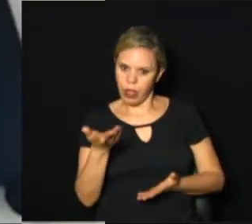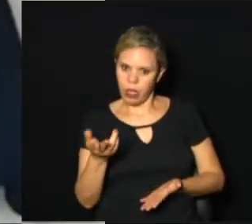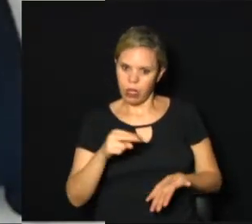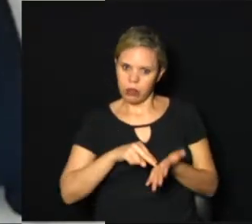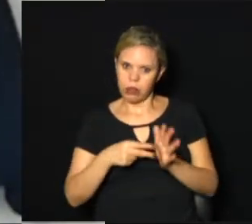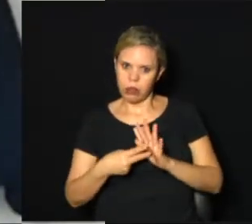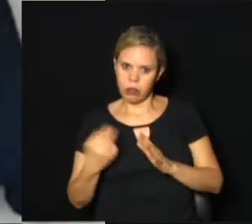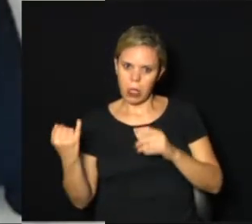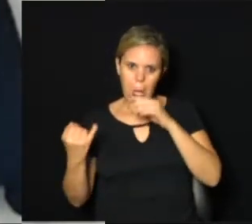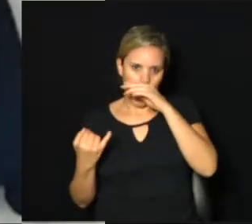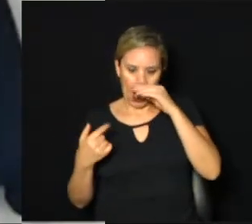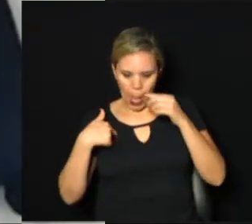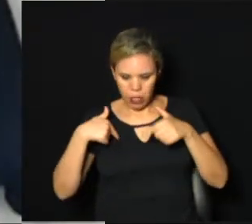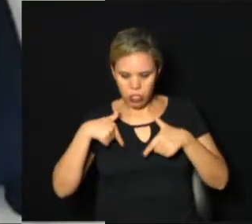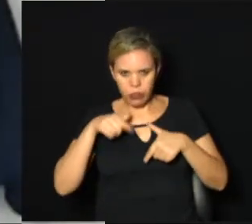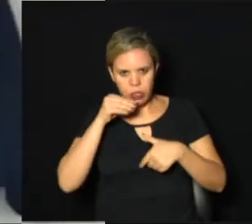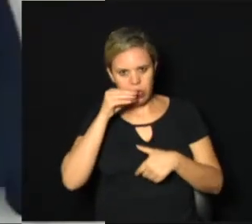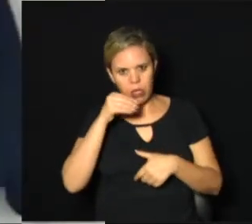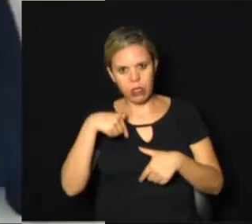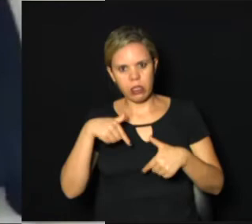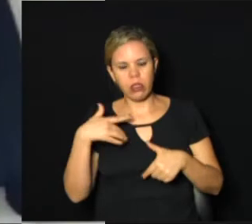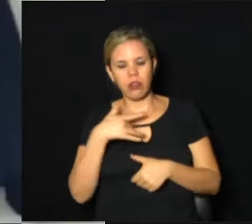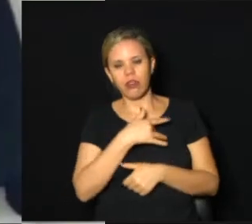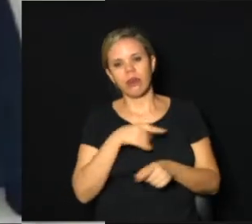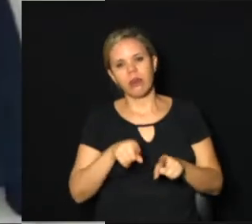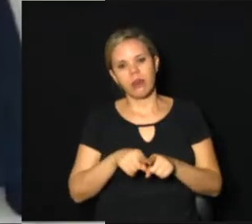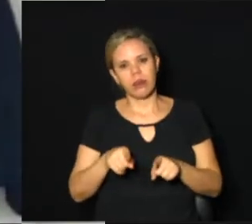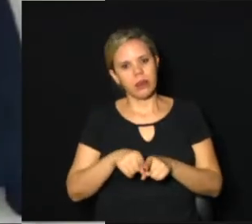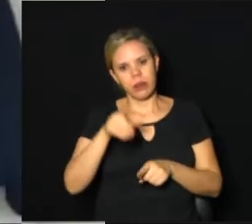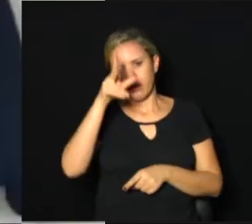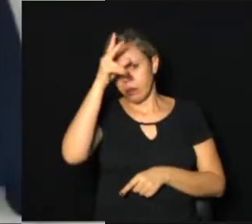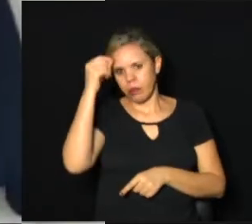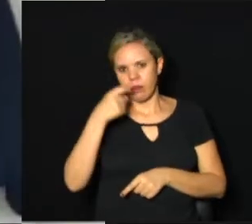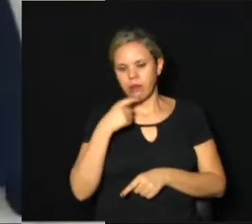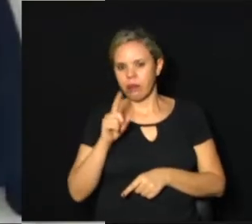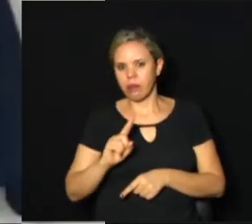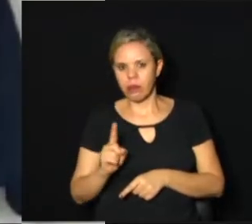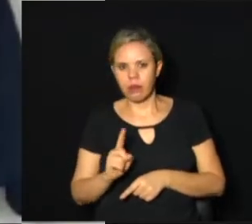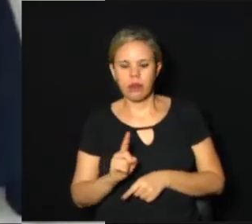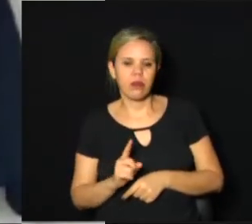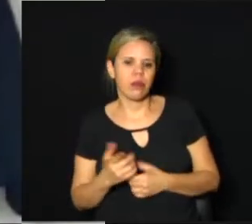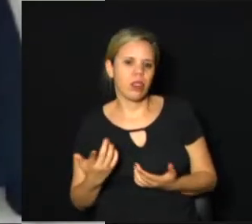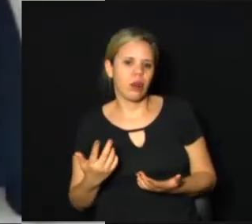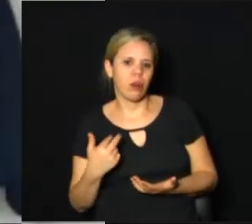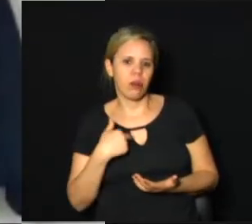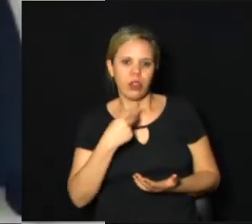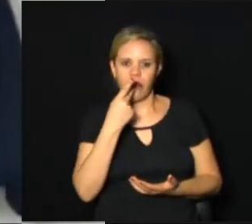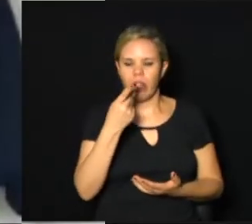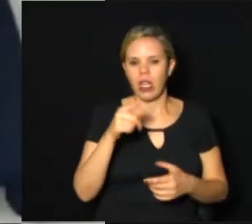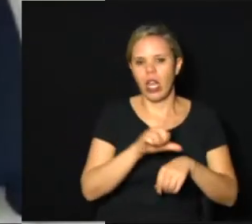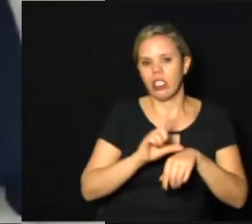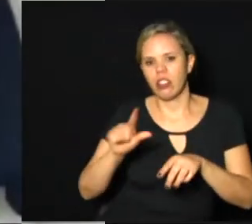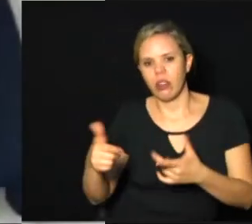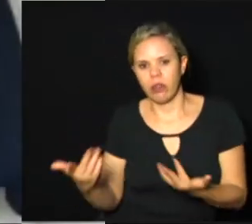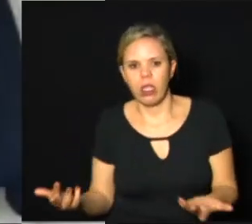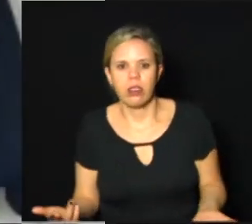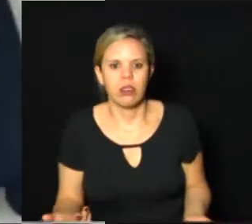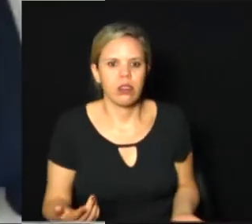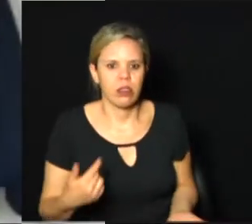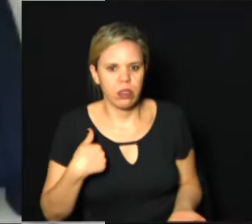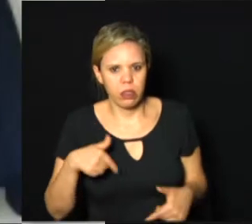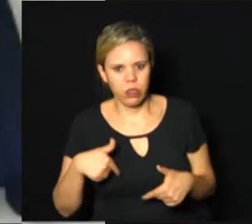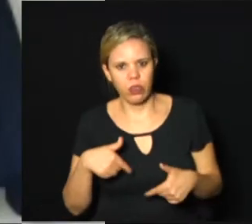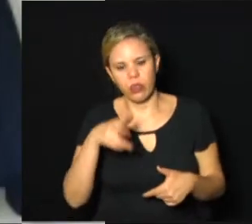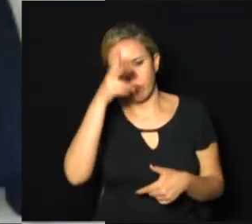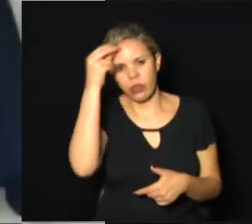falando. Eu sou trabalhador da saúde também, não da rede pública de Campinas, jamais, né, poderia fazer uma legislação dessa se eu tivesse. Eu sou